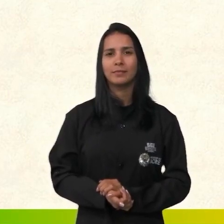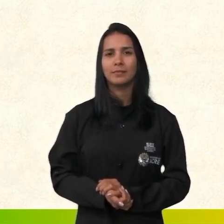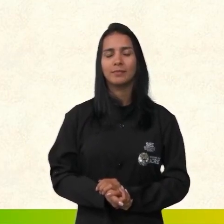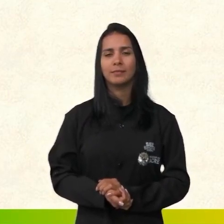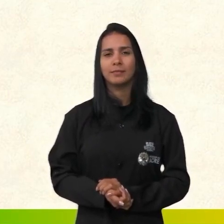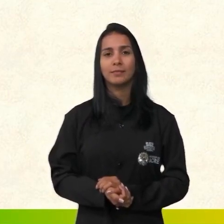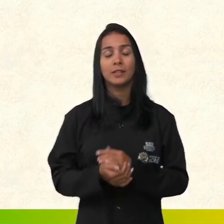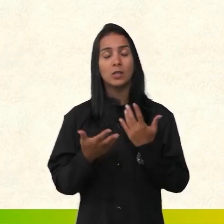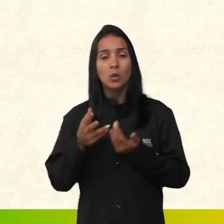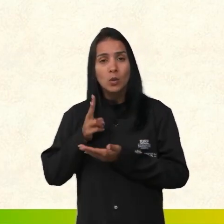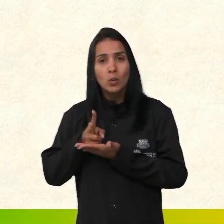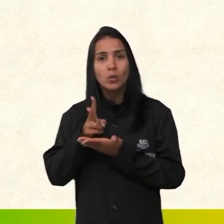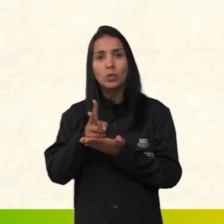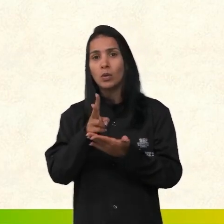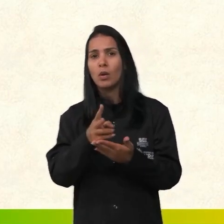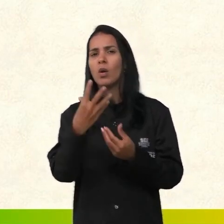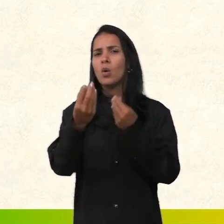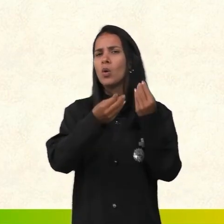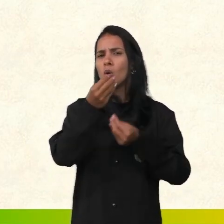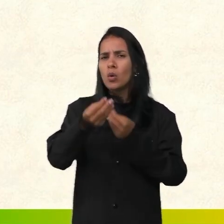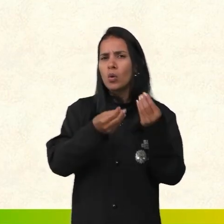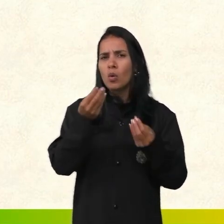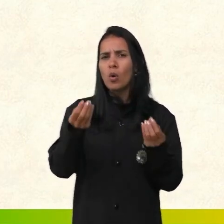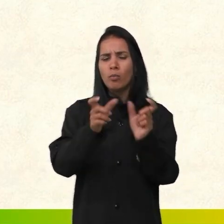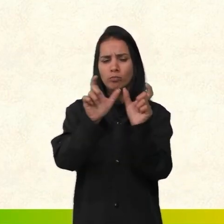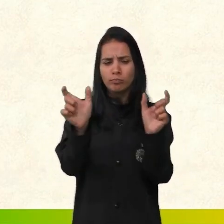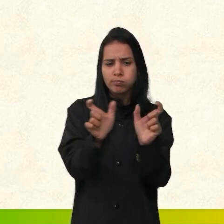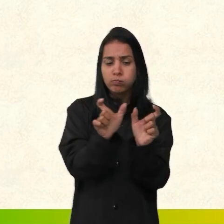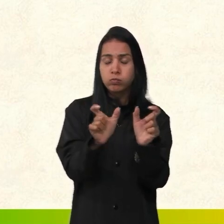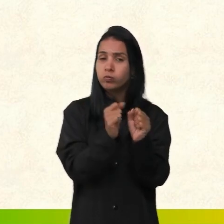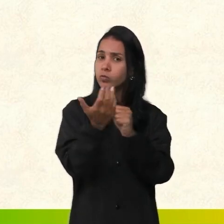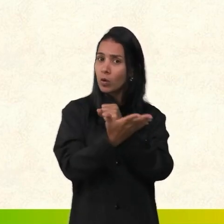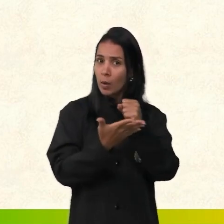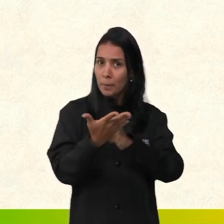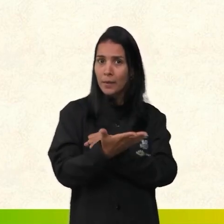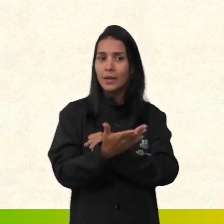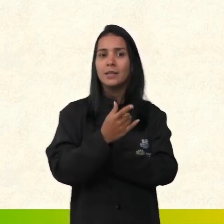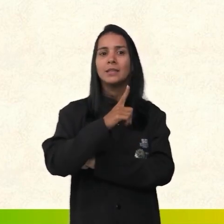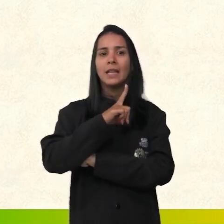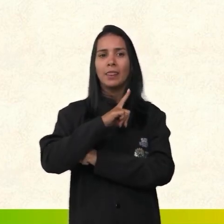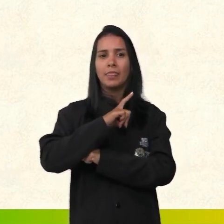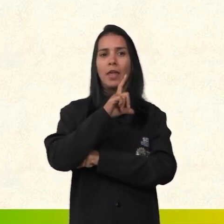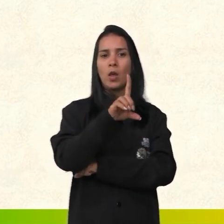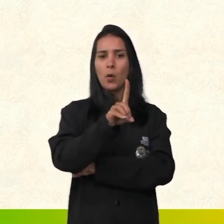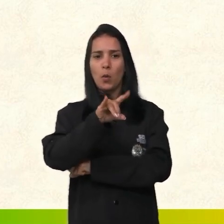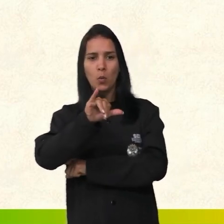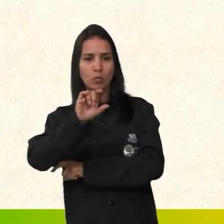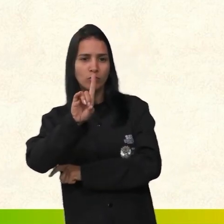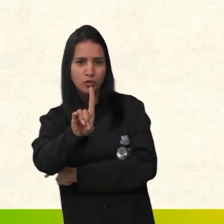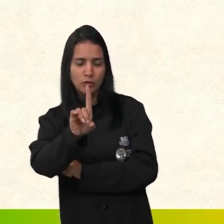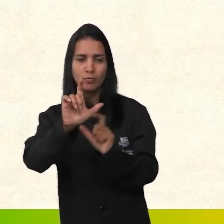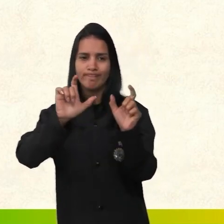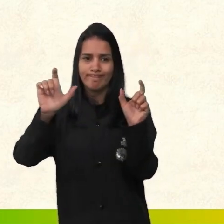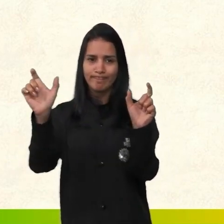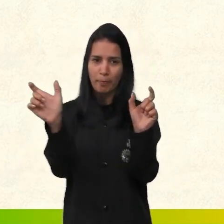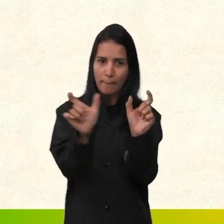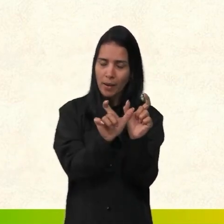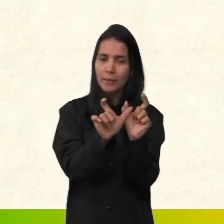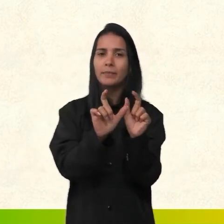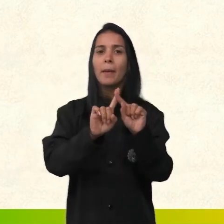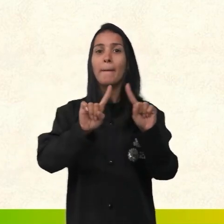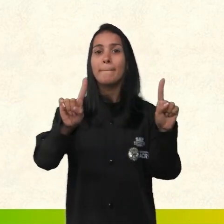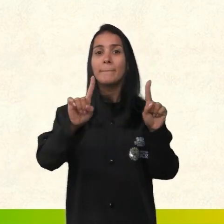Continuando, a formação básica do simple past é feita com o uso do auxiliar did nas formas negativa